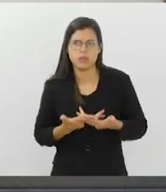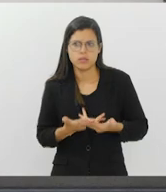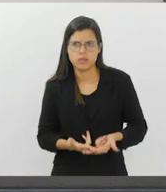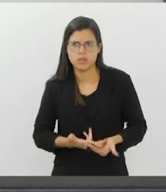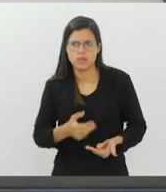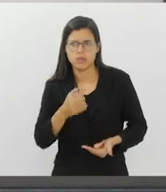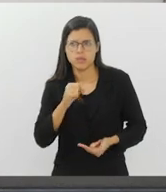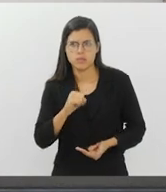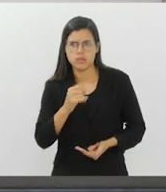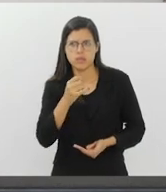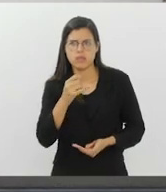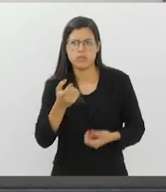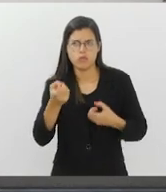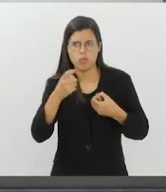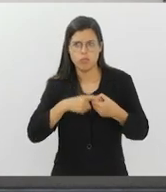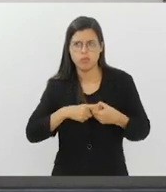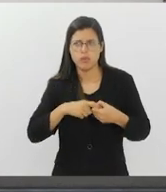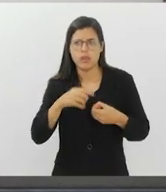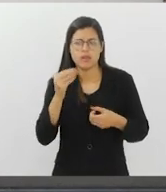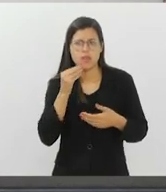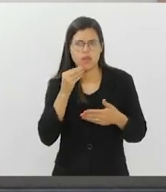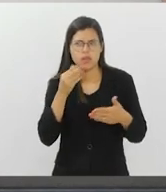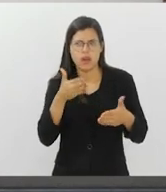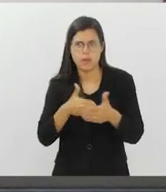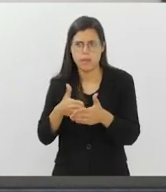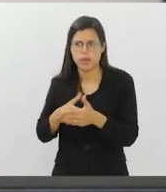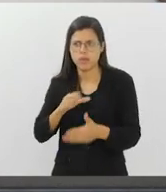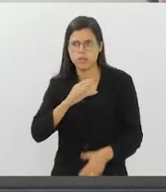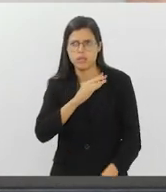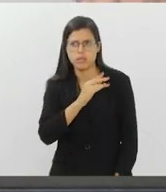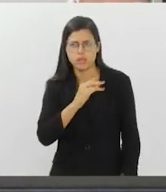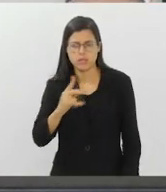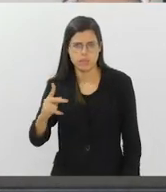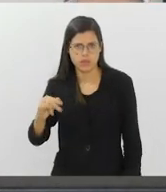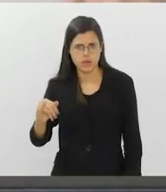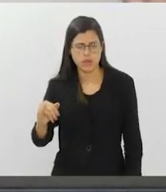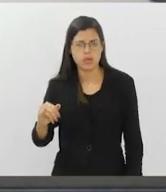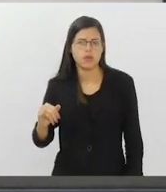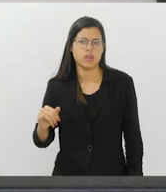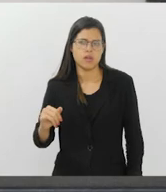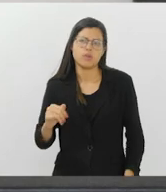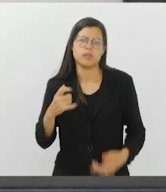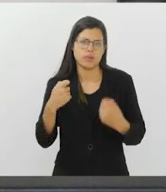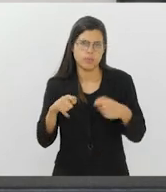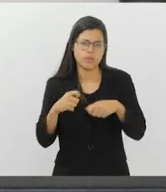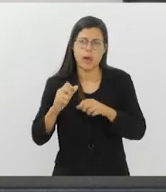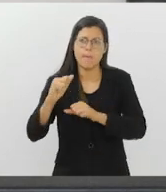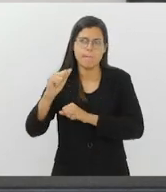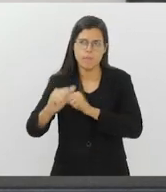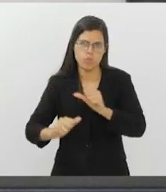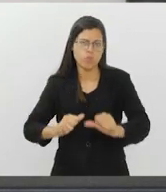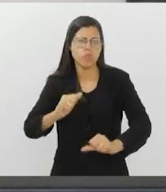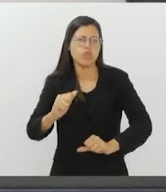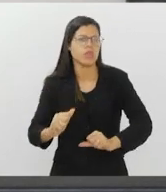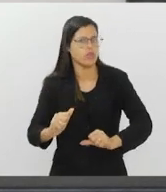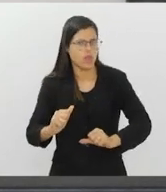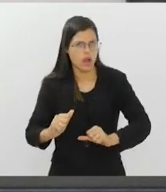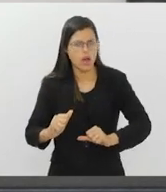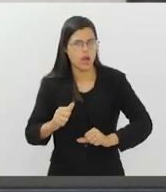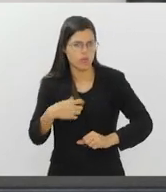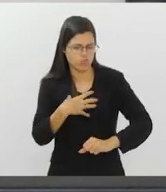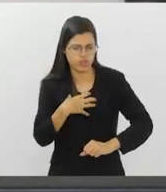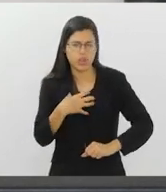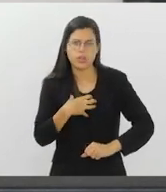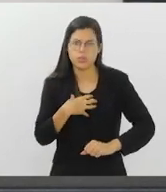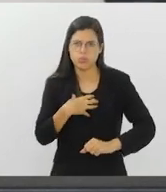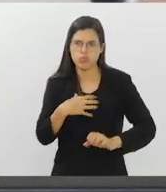tentar impedir essa CPI, aí realmente a gente vai começar a ir de uma forma que a gente não gostaria de ir.